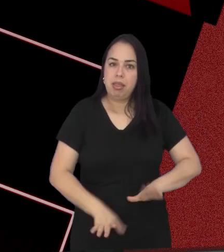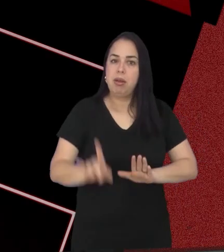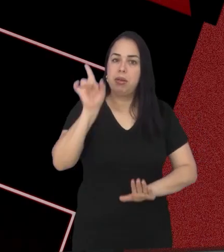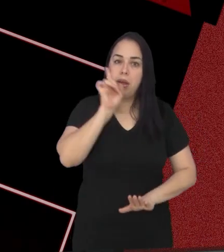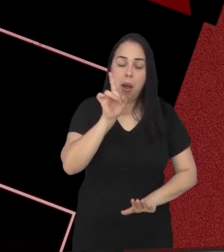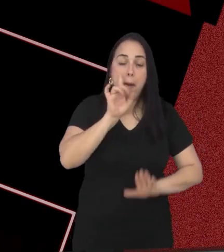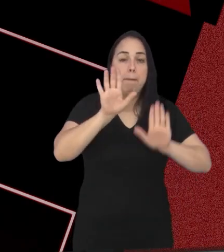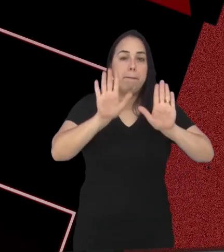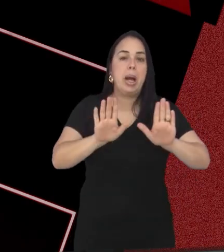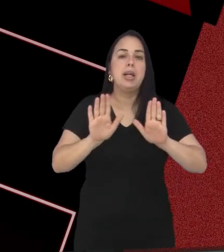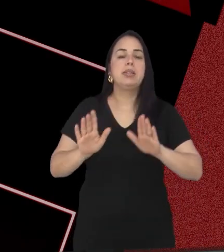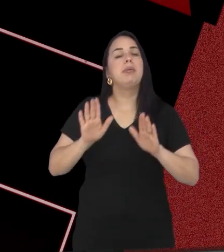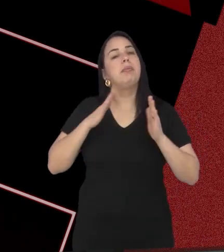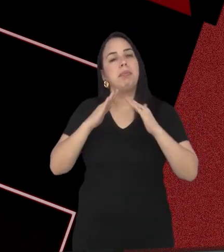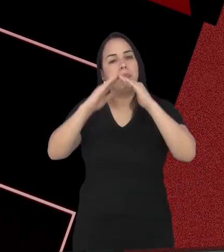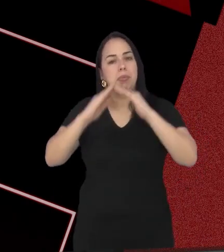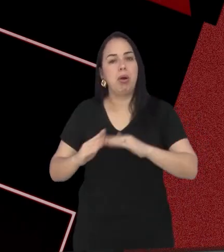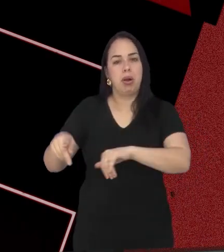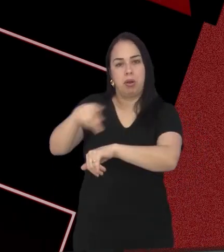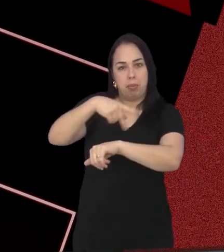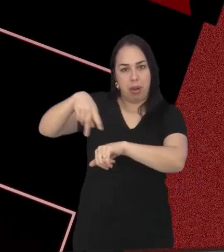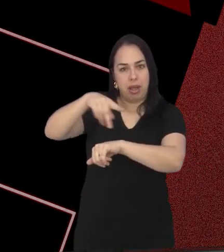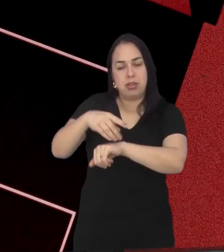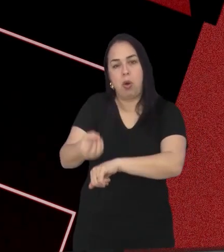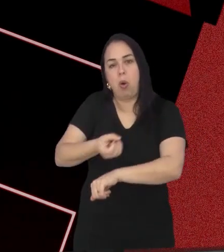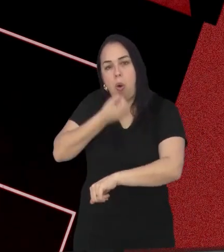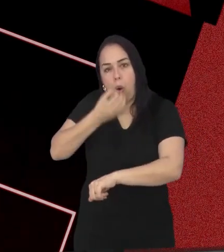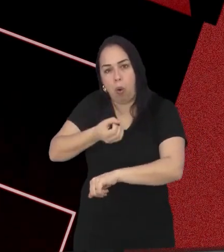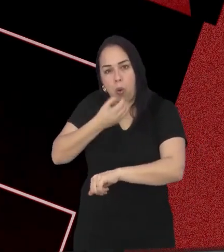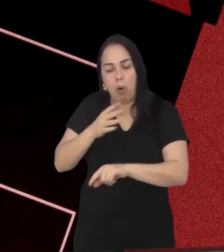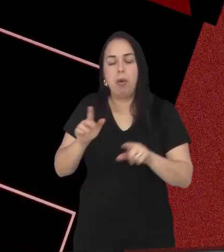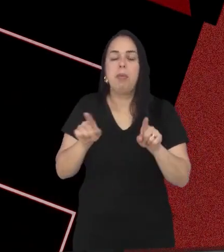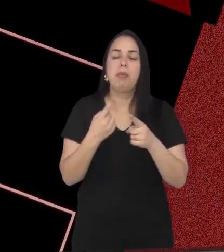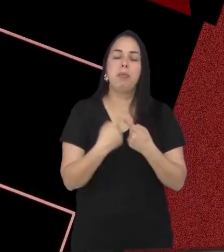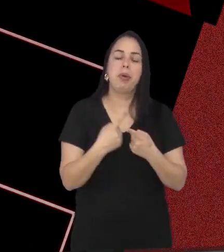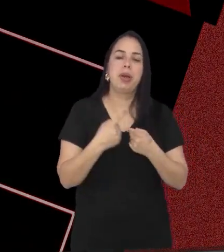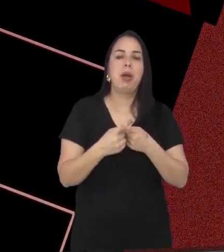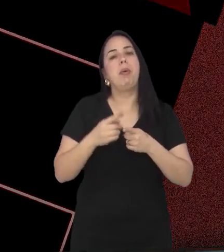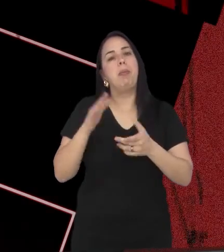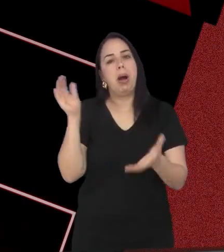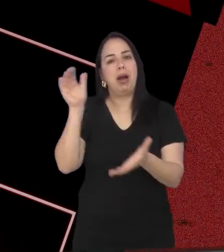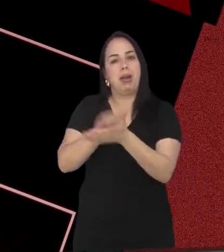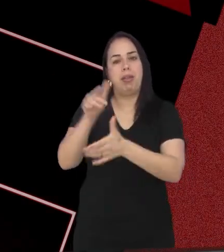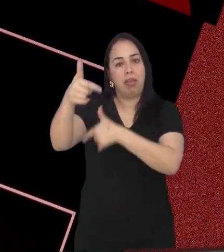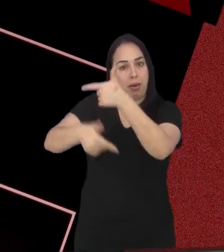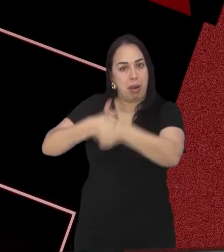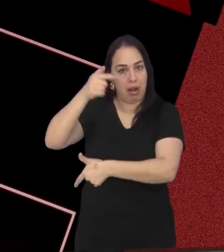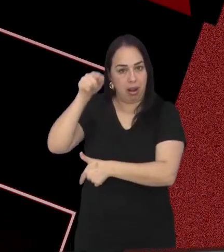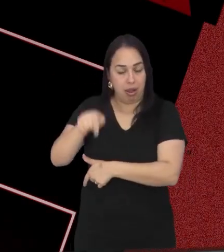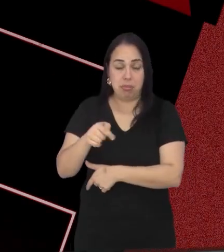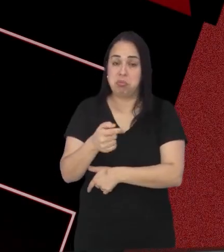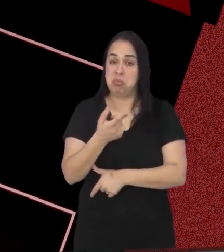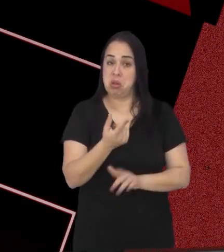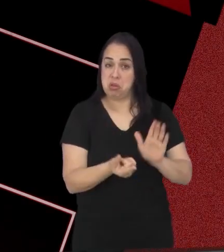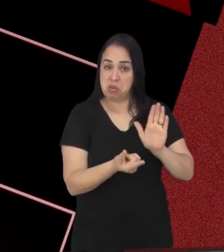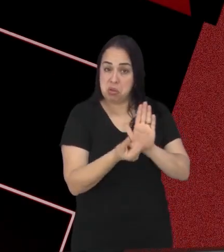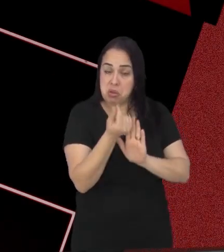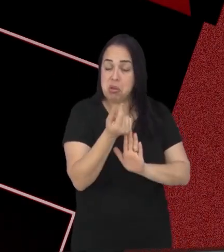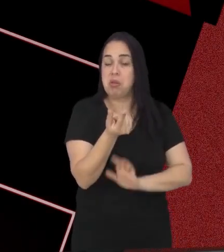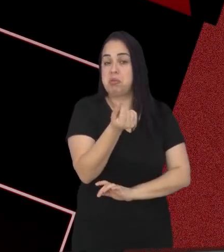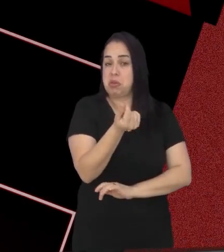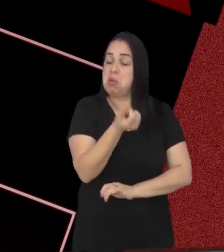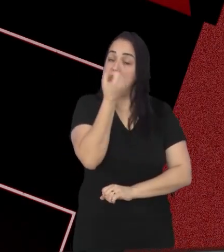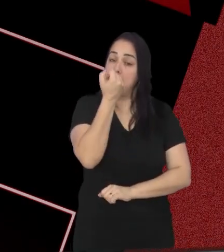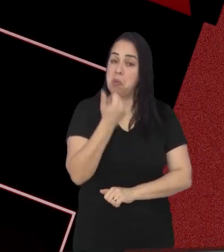morando em Hong Kong, porque o marido, um executivo, foi transferido para a Ásia. Eles têm uma vida financeira bem